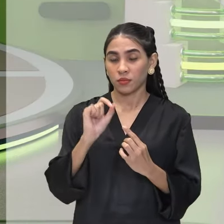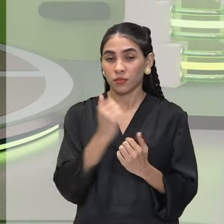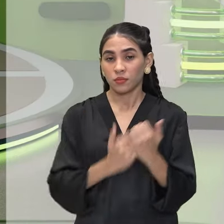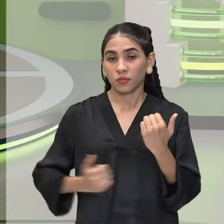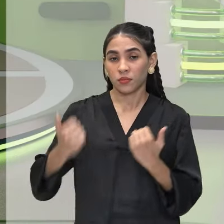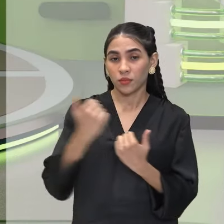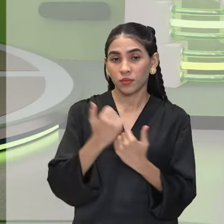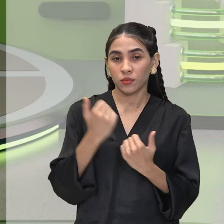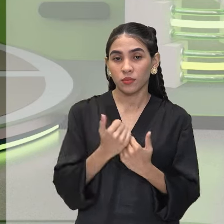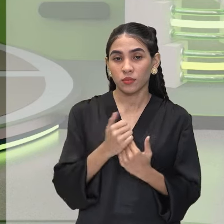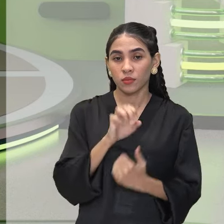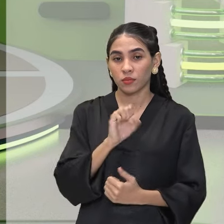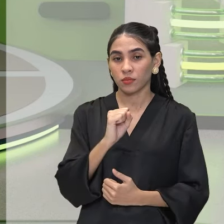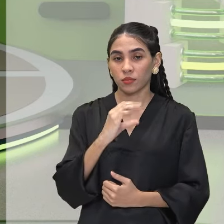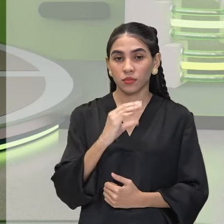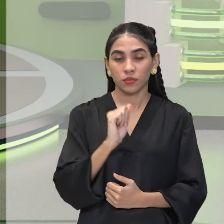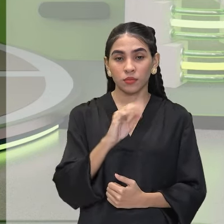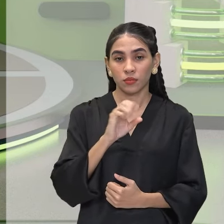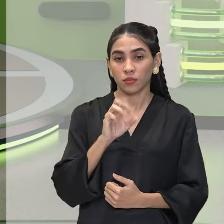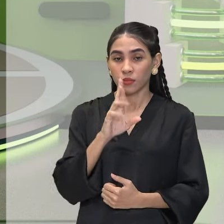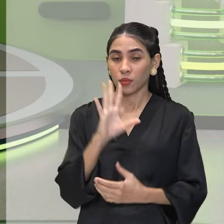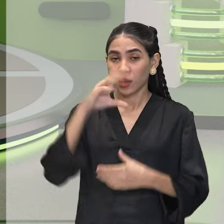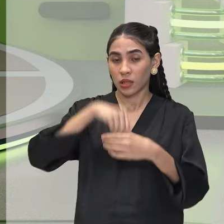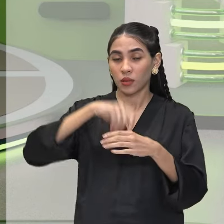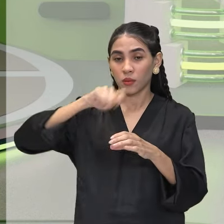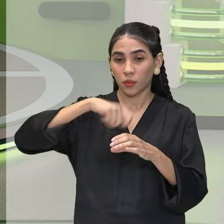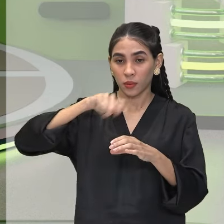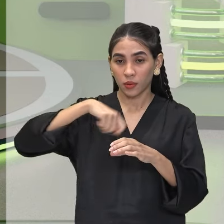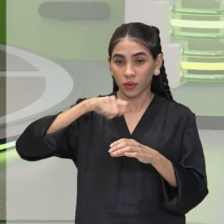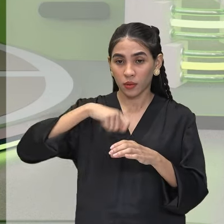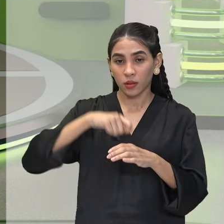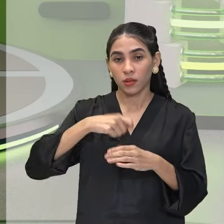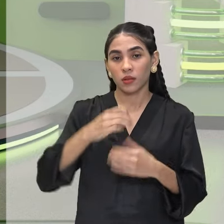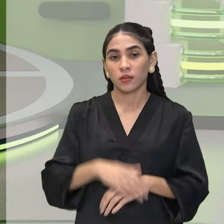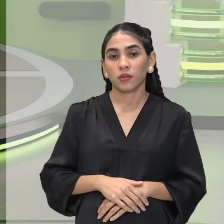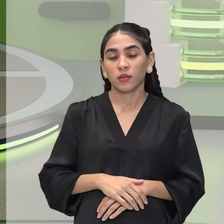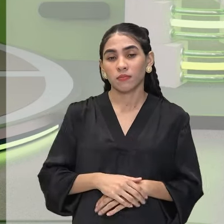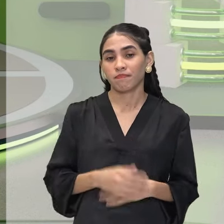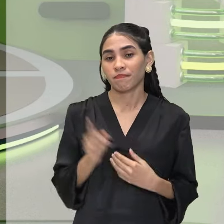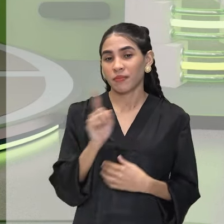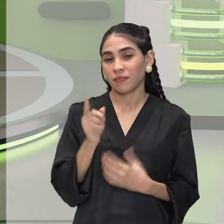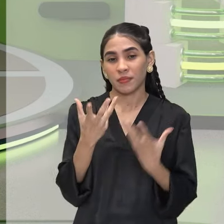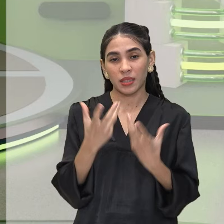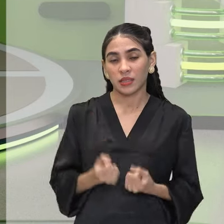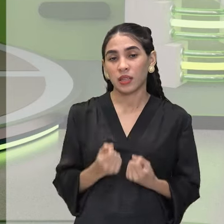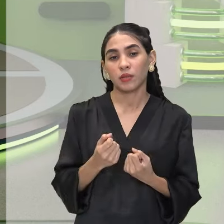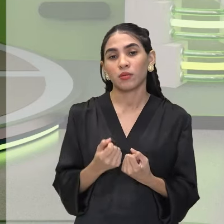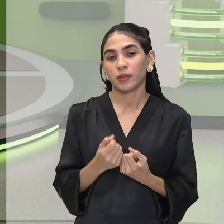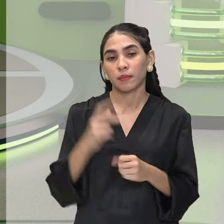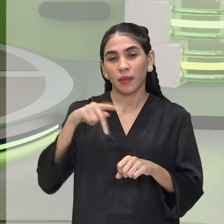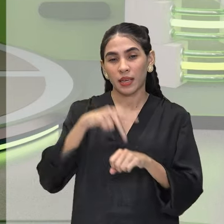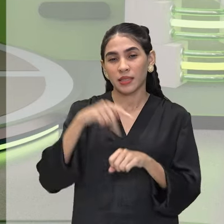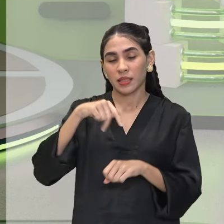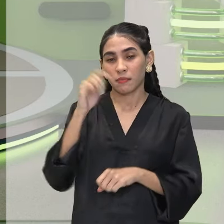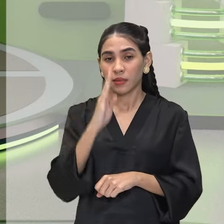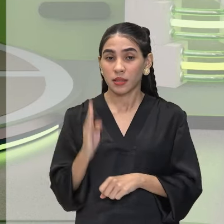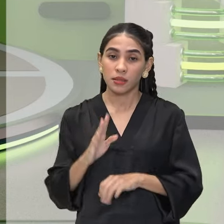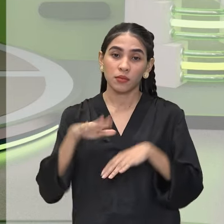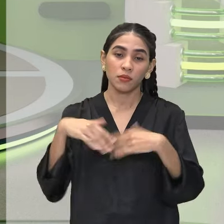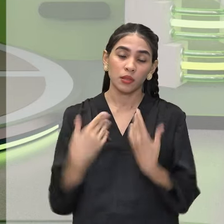o escargot. Dentro da culinária não foi bem aceito pelo brasileiro, e aí os